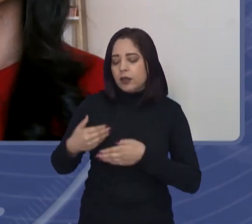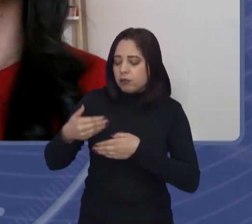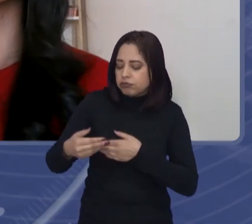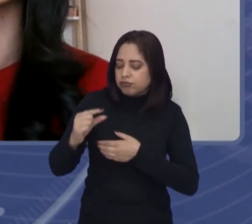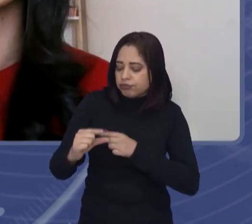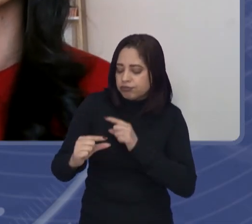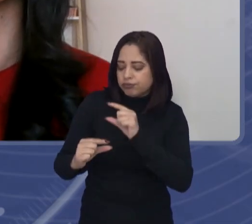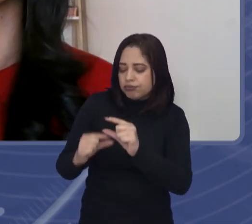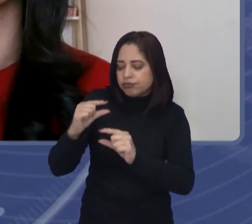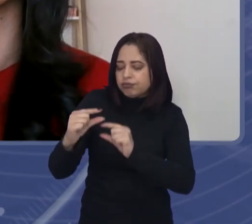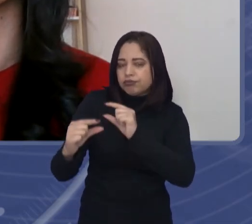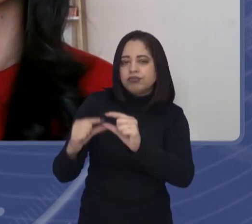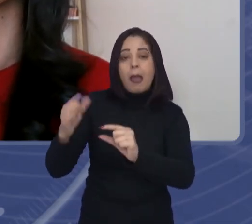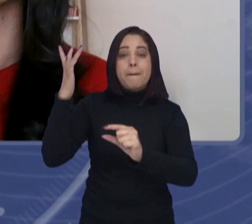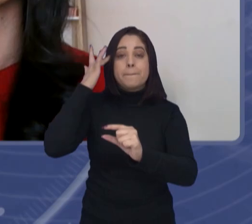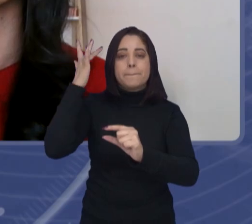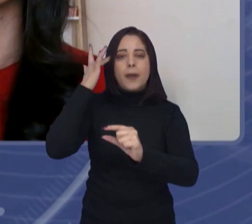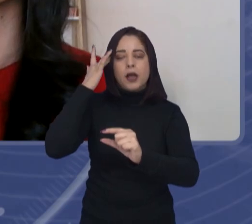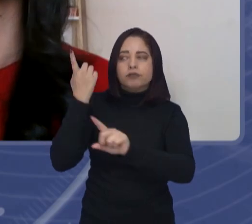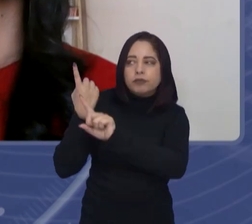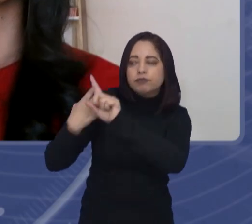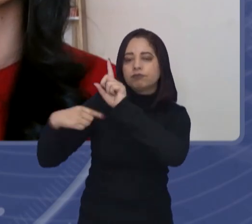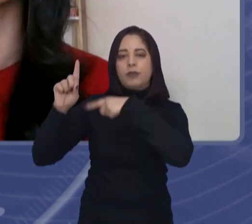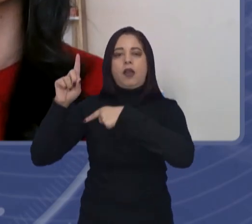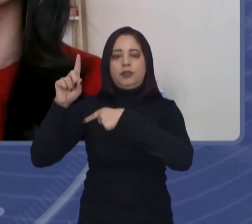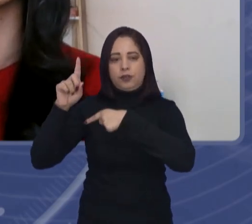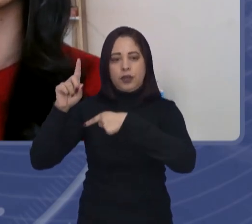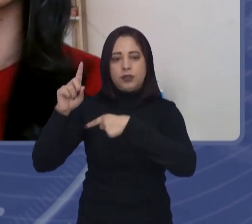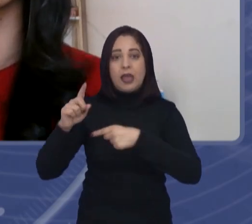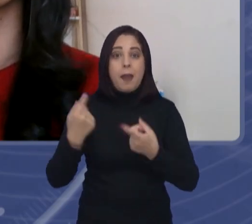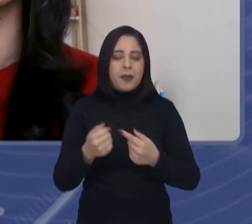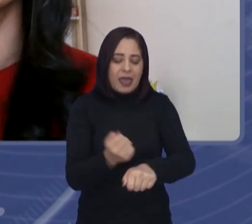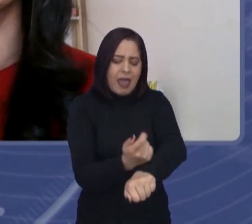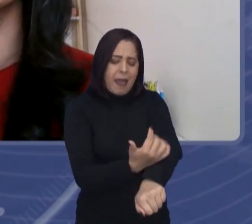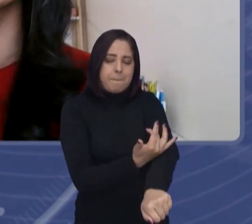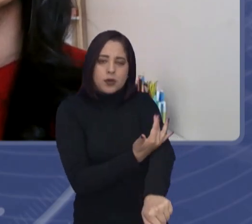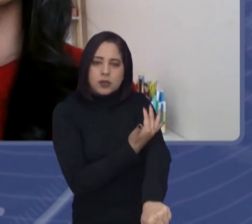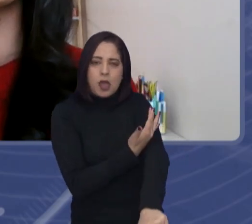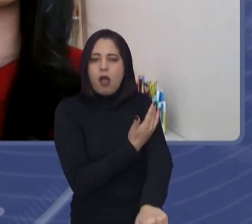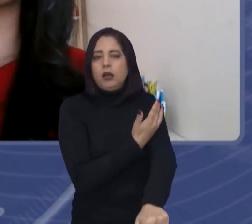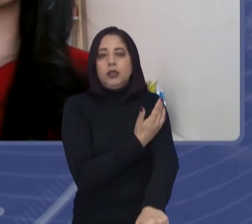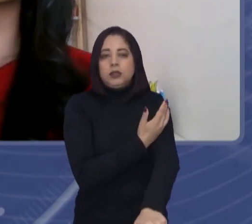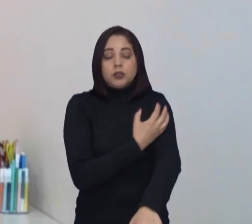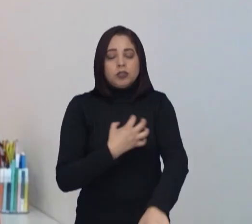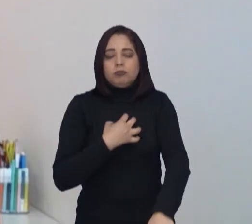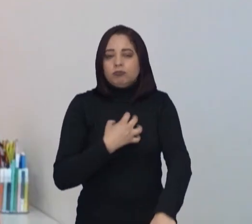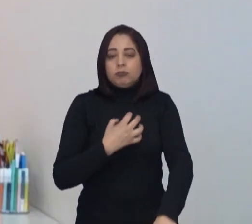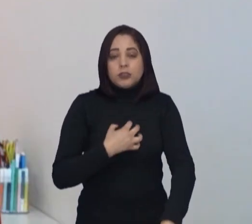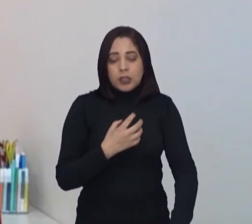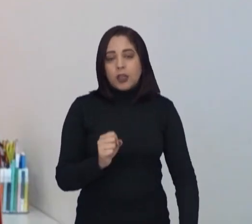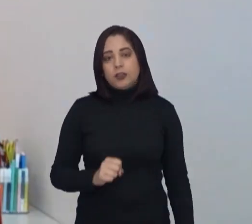Victoria? E nessa fase tá ali tudo se transformando, né, emoção, a flor da pele. Exatamente, eu